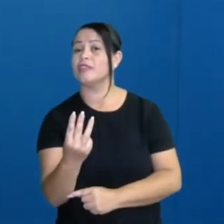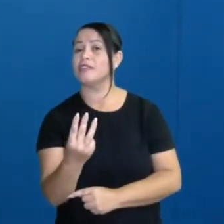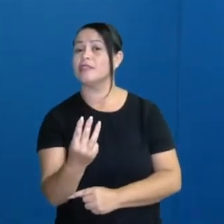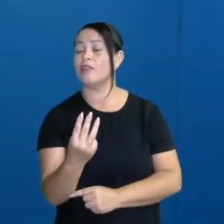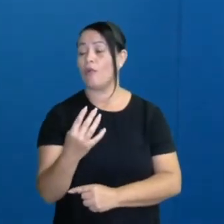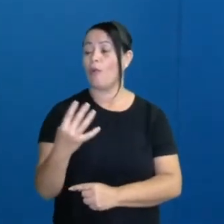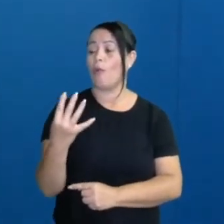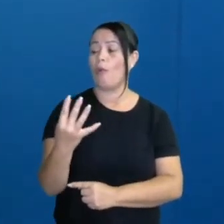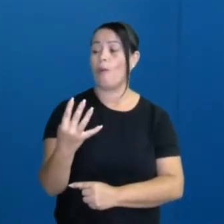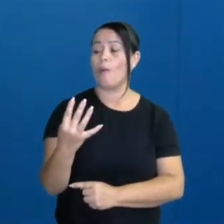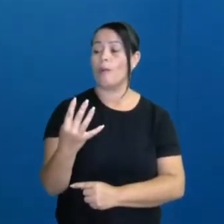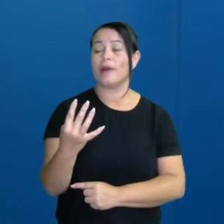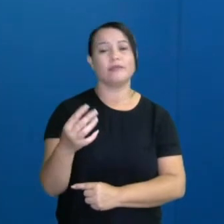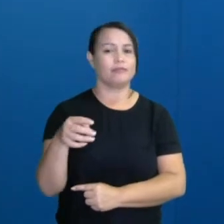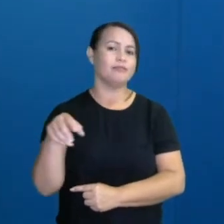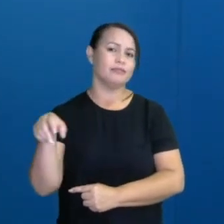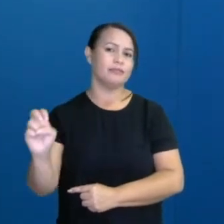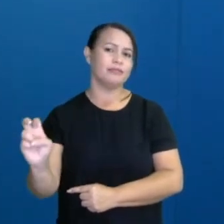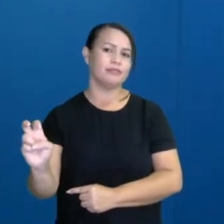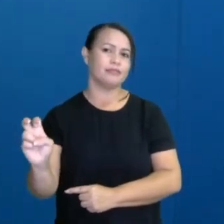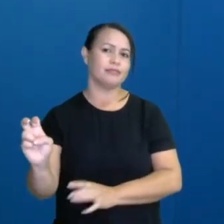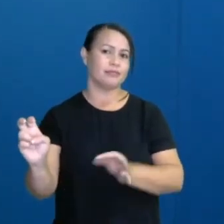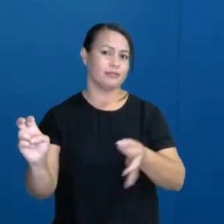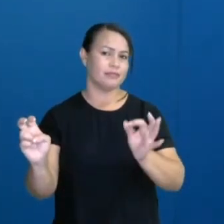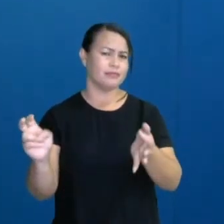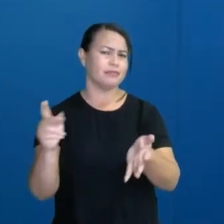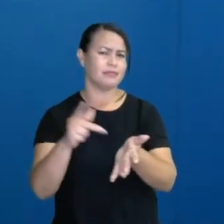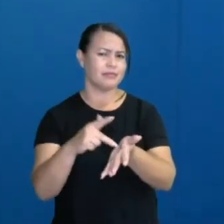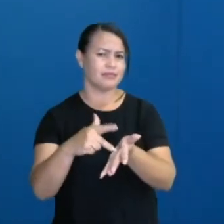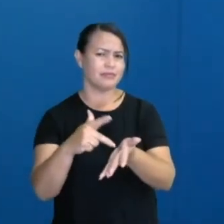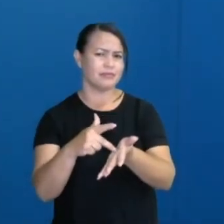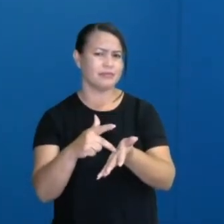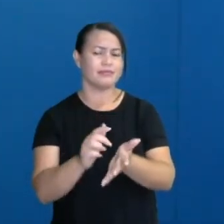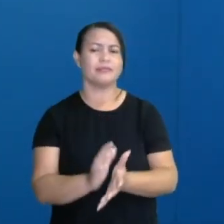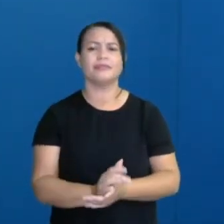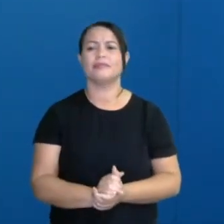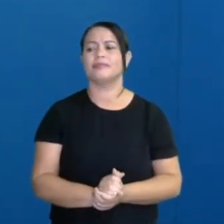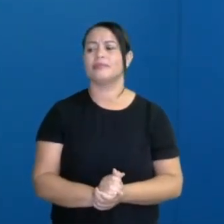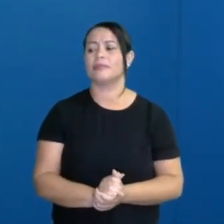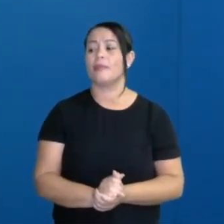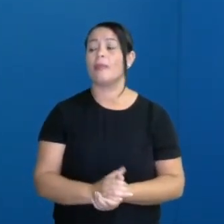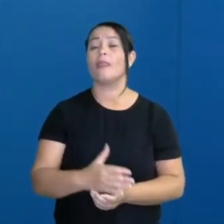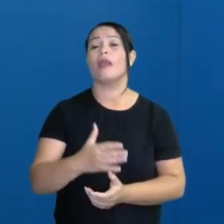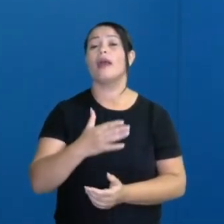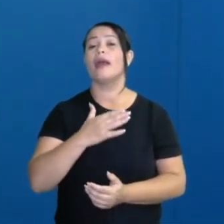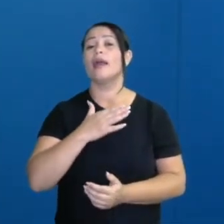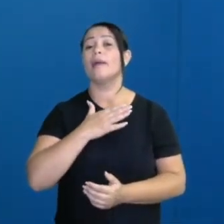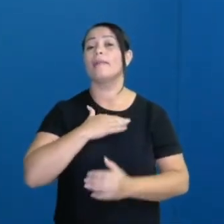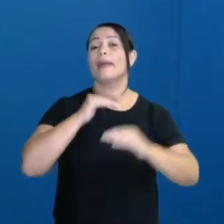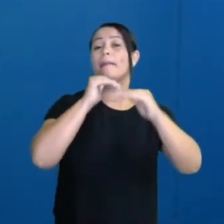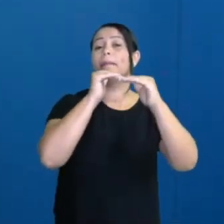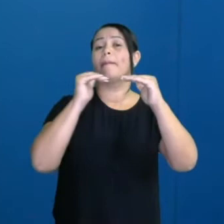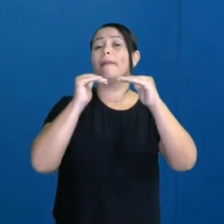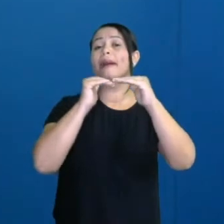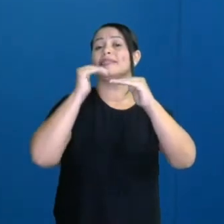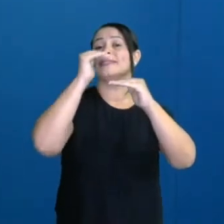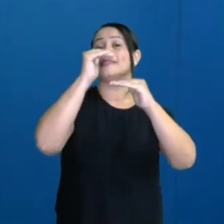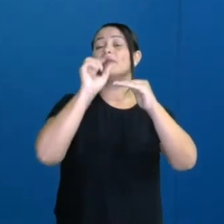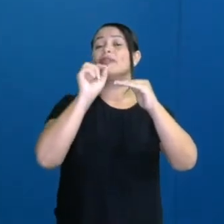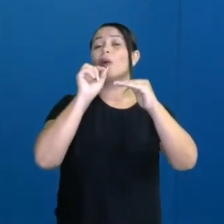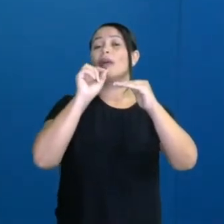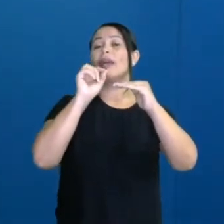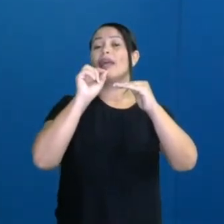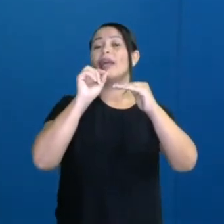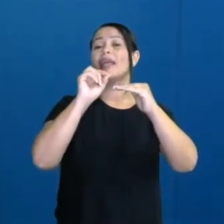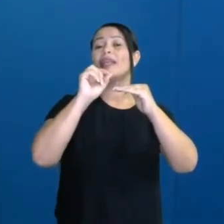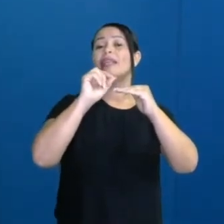3, 4 e 5. Não é verdade? E a minha parte de cima está o quê? Decrescendo, né? Isso